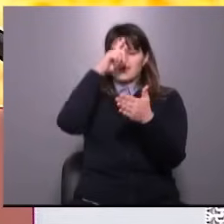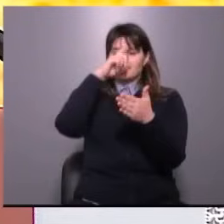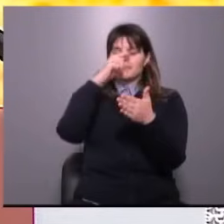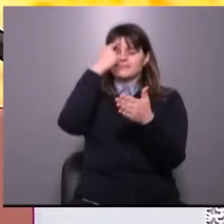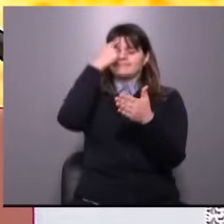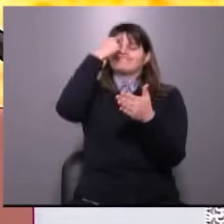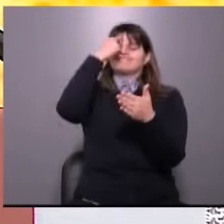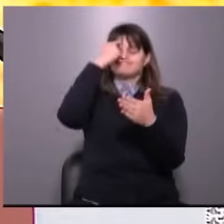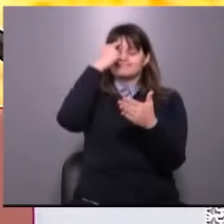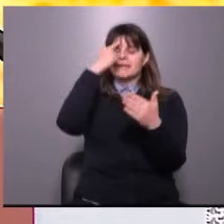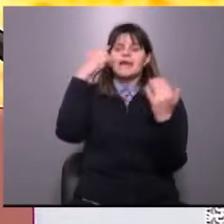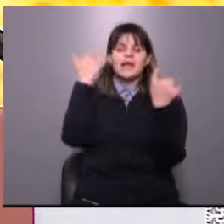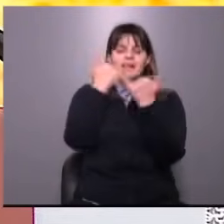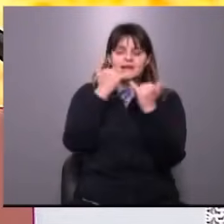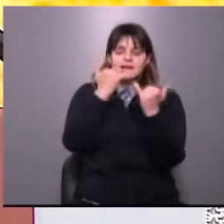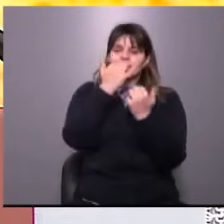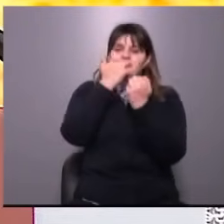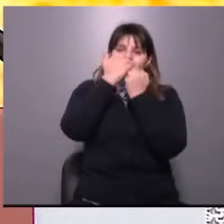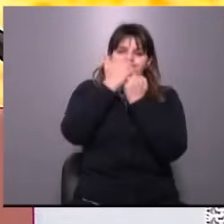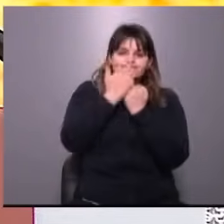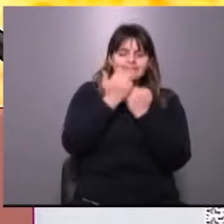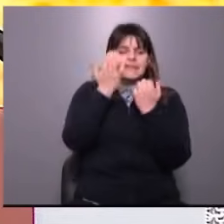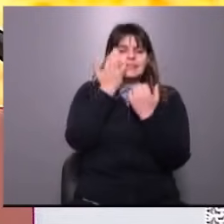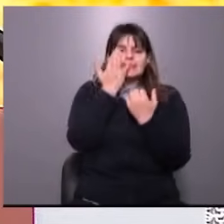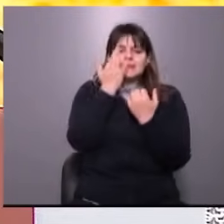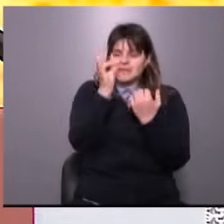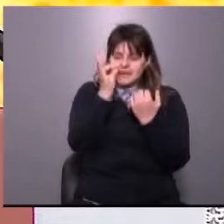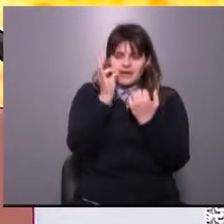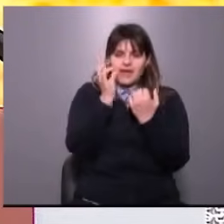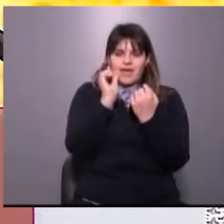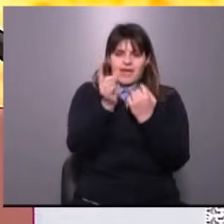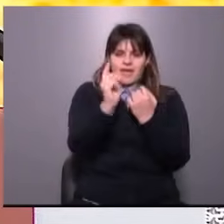exortação à alegria faz pleno sentido.